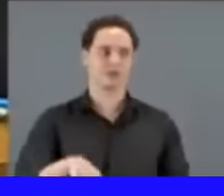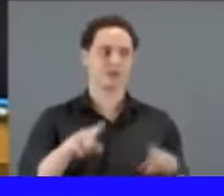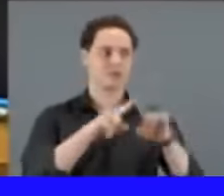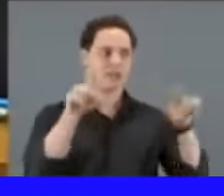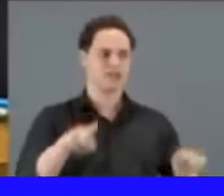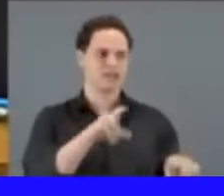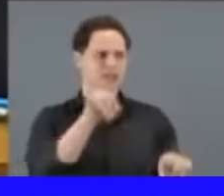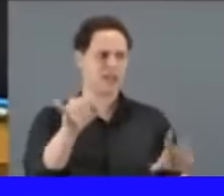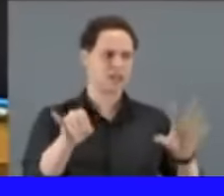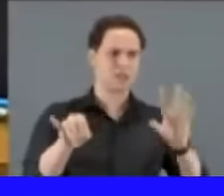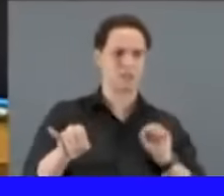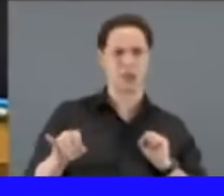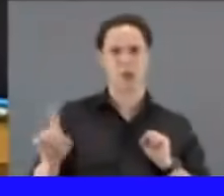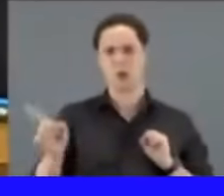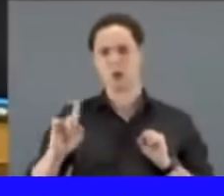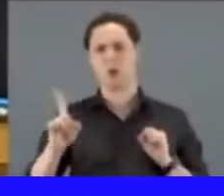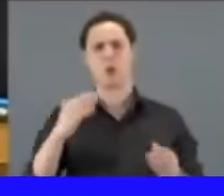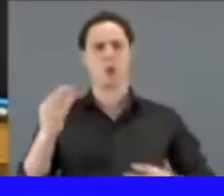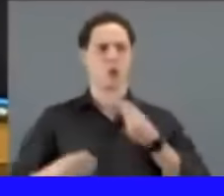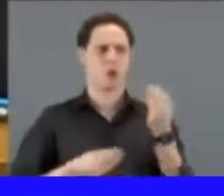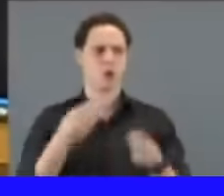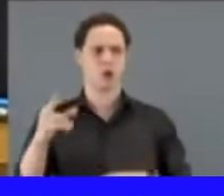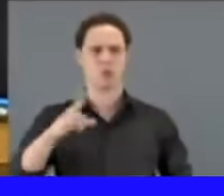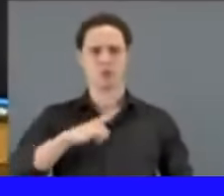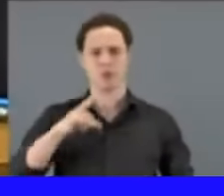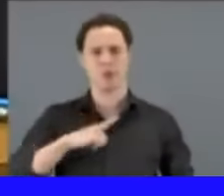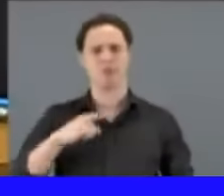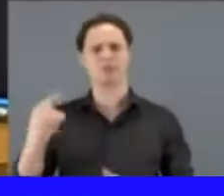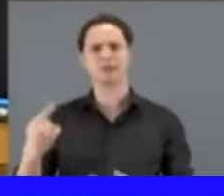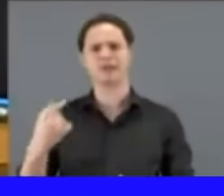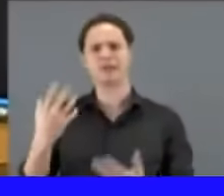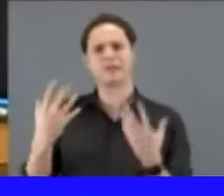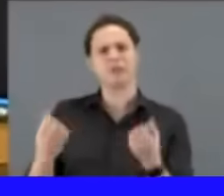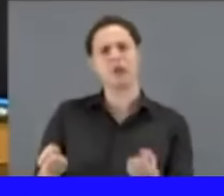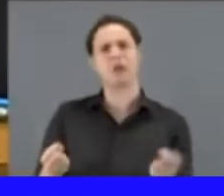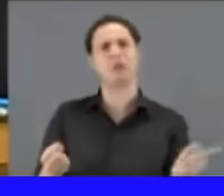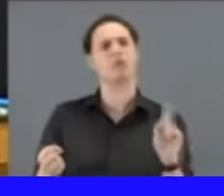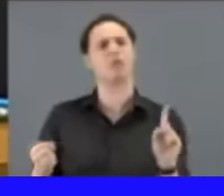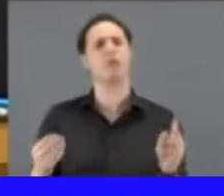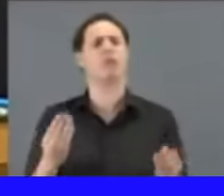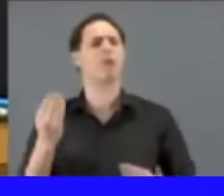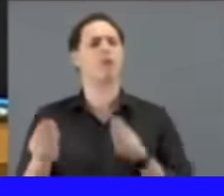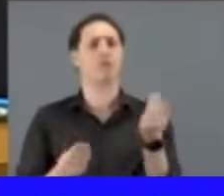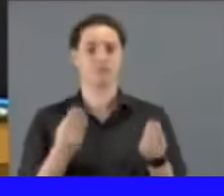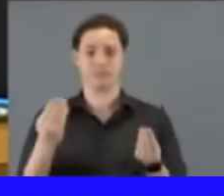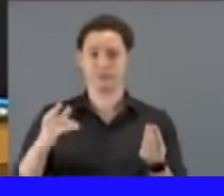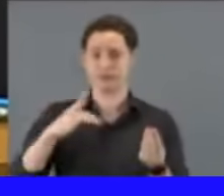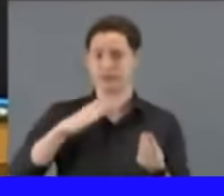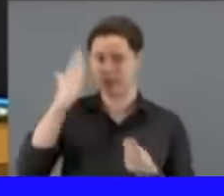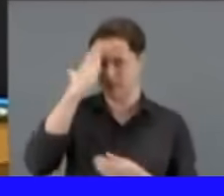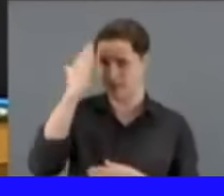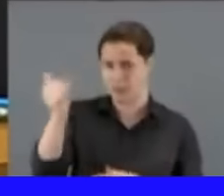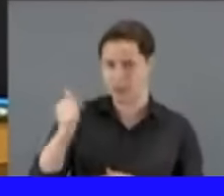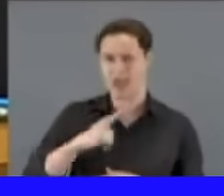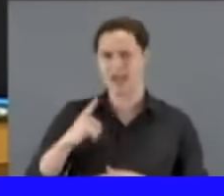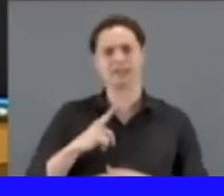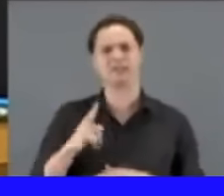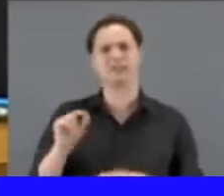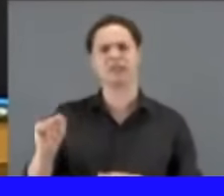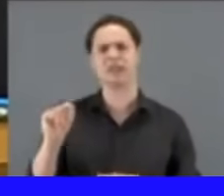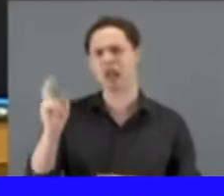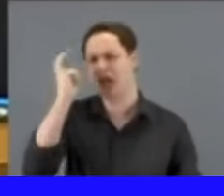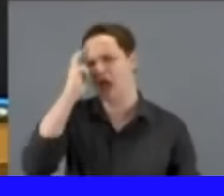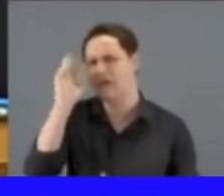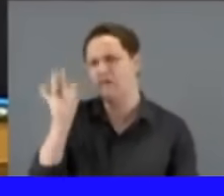recebeu ou não, mas é necessário saber se o ministério recebeu ou não. Afinal de contas, a inteligência só se faz